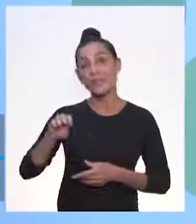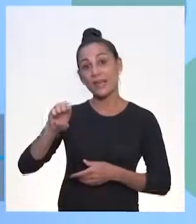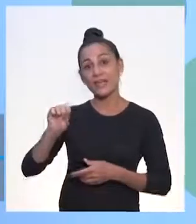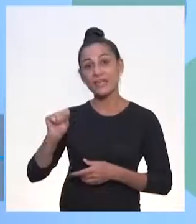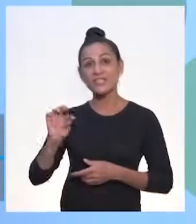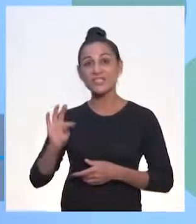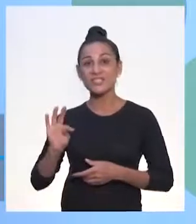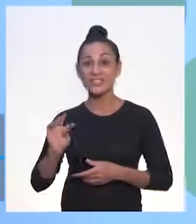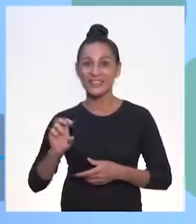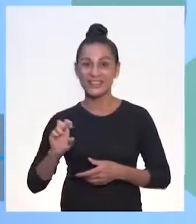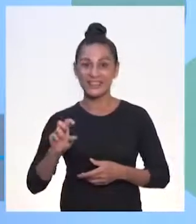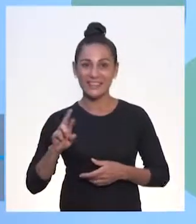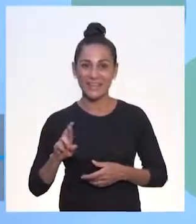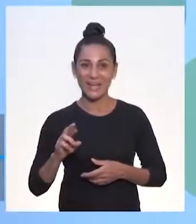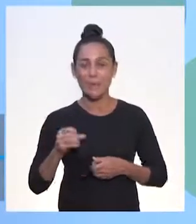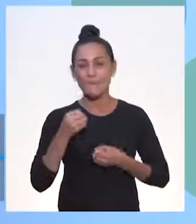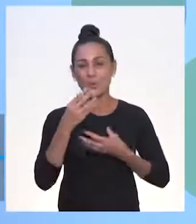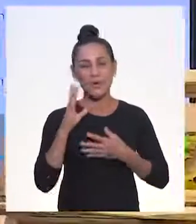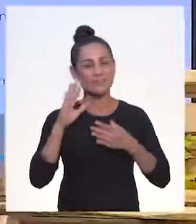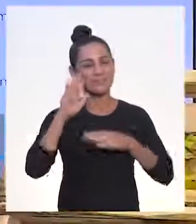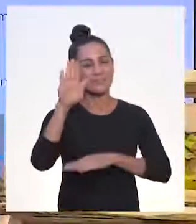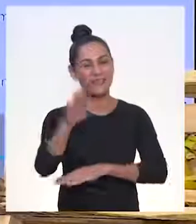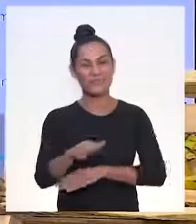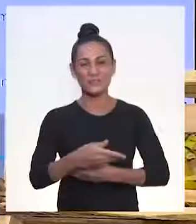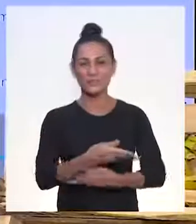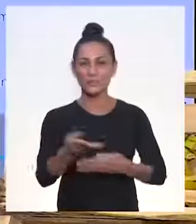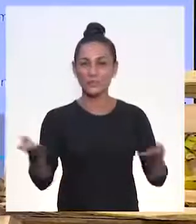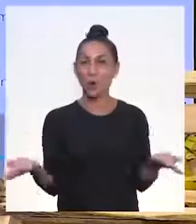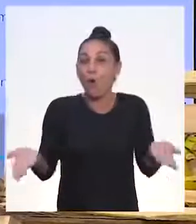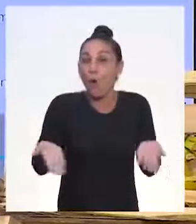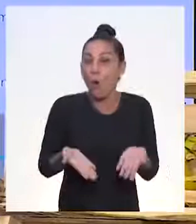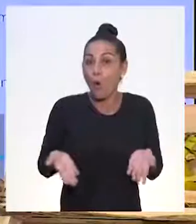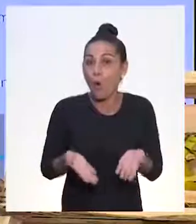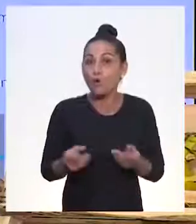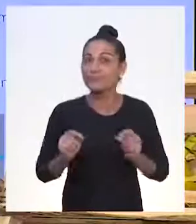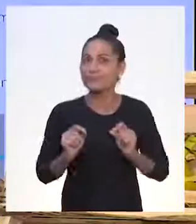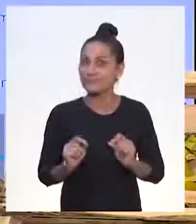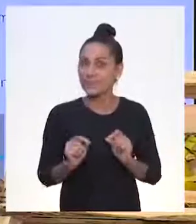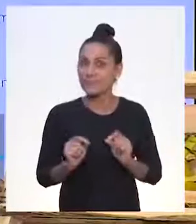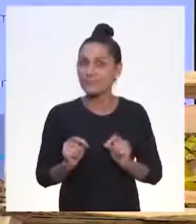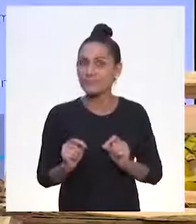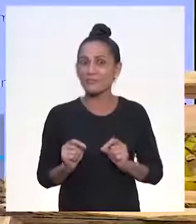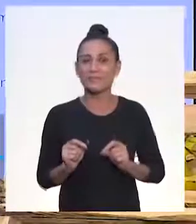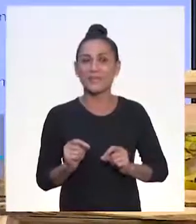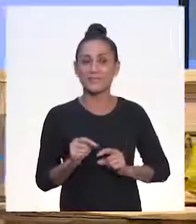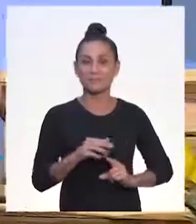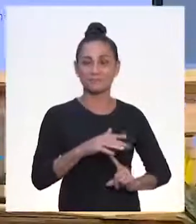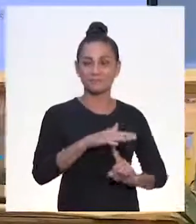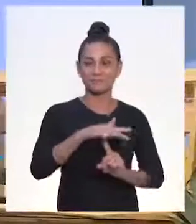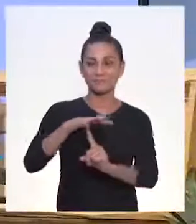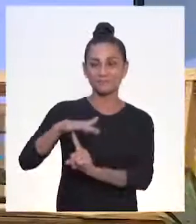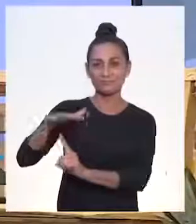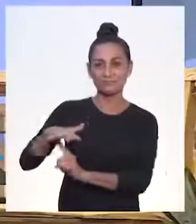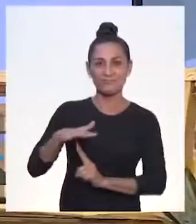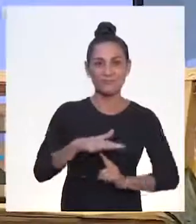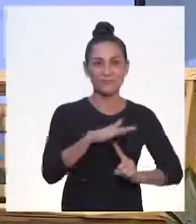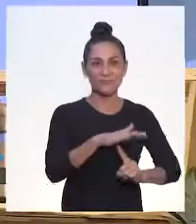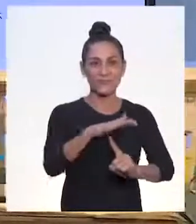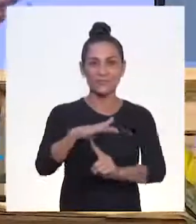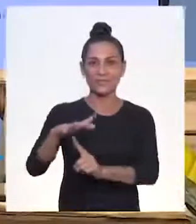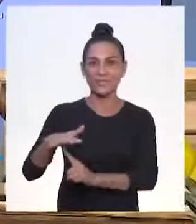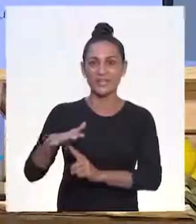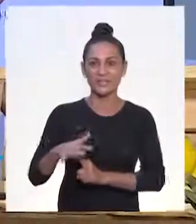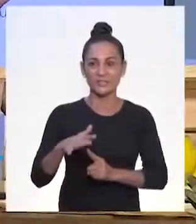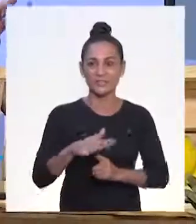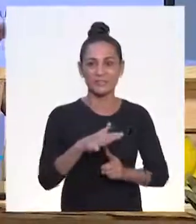a todos. E é isso aí, Jonas. Boa. Então, hoje nós vamos fazer uma feira aqui, ó. Opa. É a Feira dos Vingadores, né? Então,